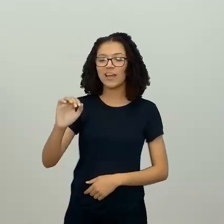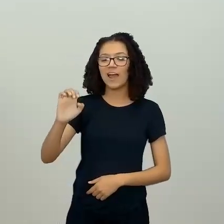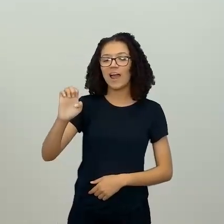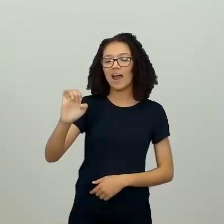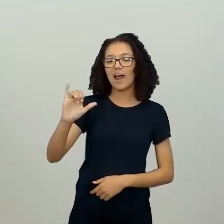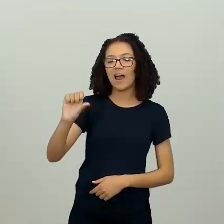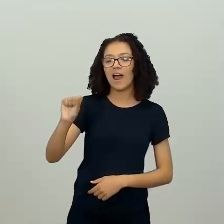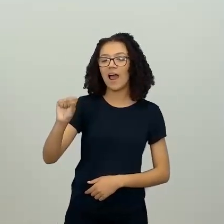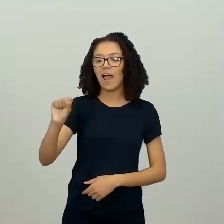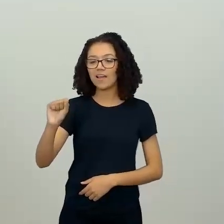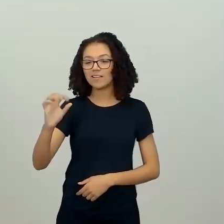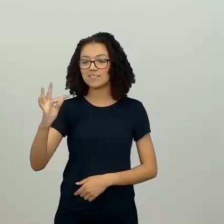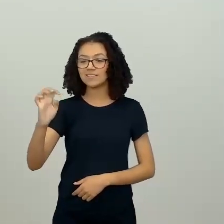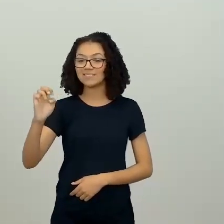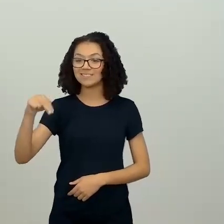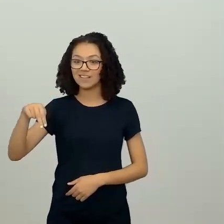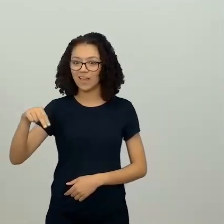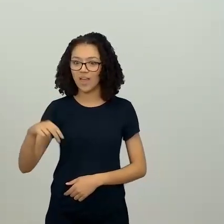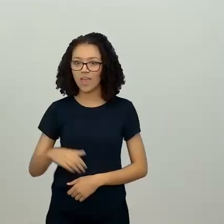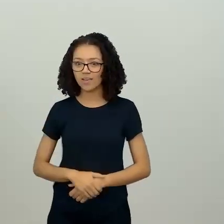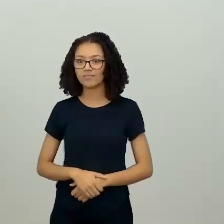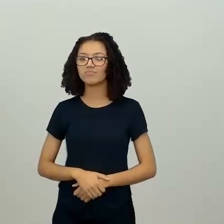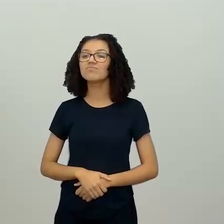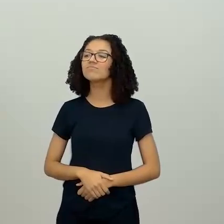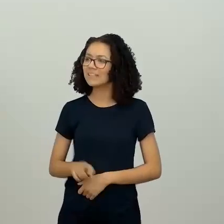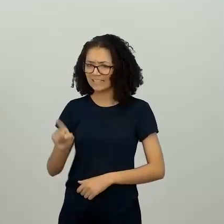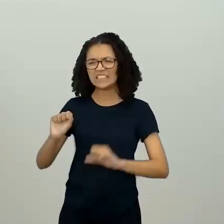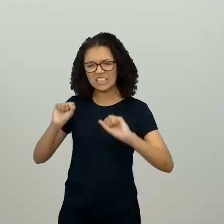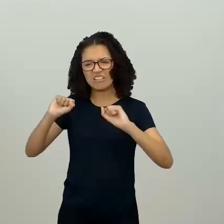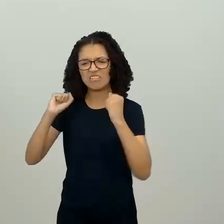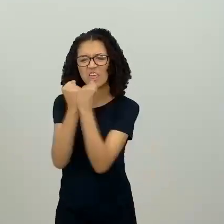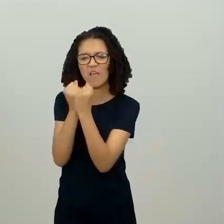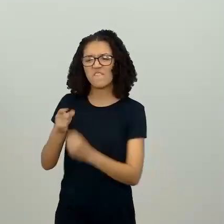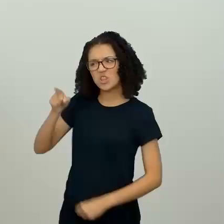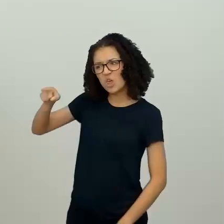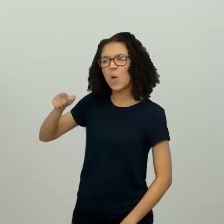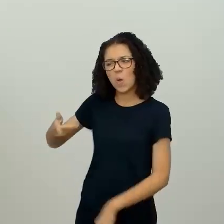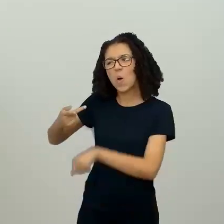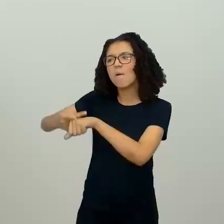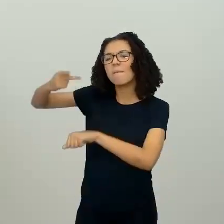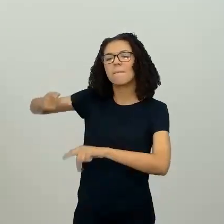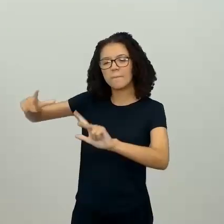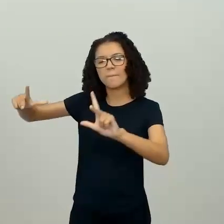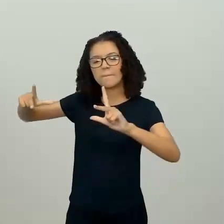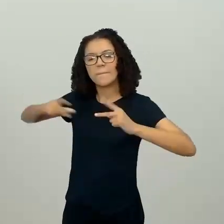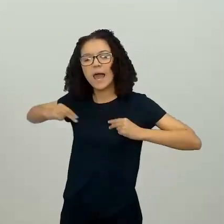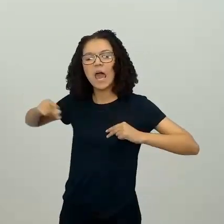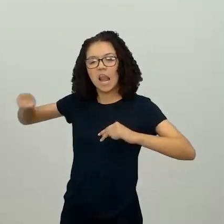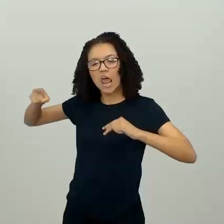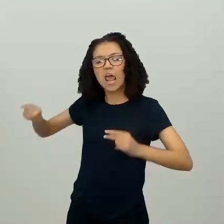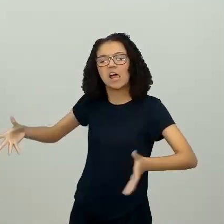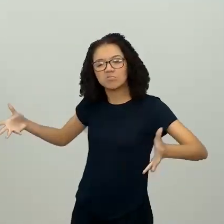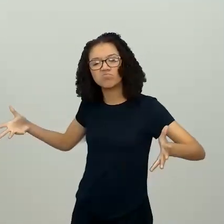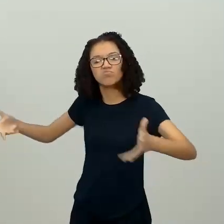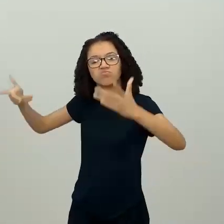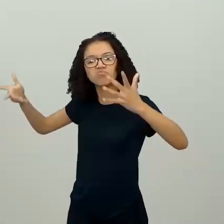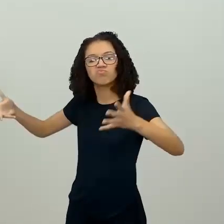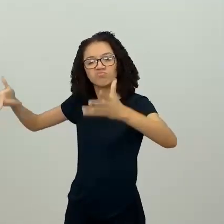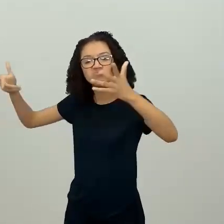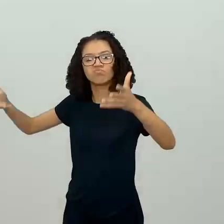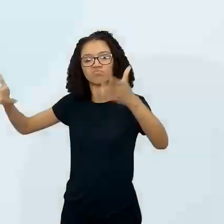nada a ver com o trabalho dela. E que ela era merecedora do prêmio Nobel, o segundo prêmio dela, que foi